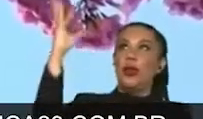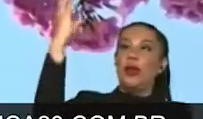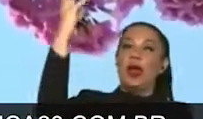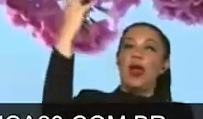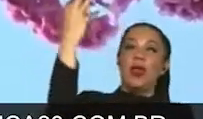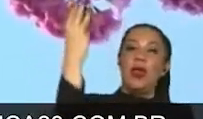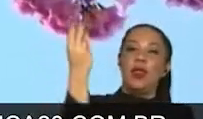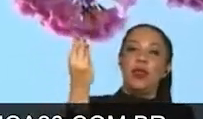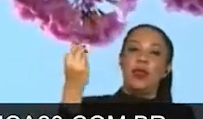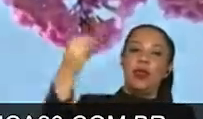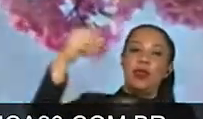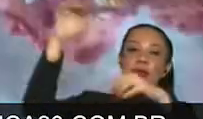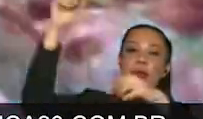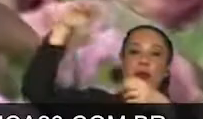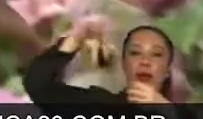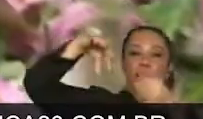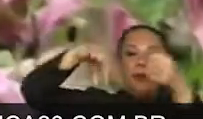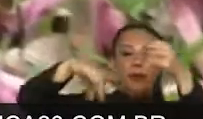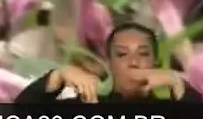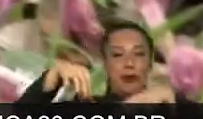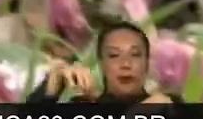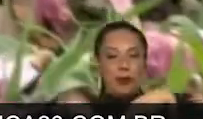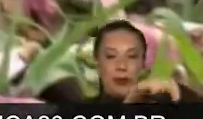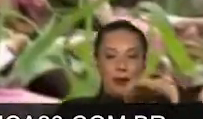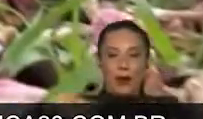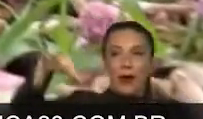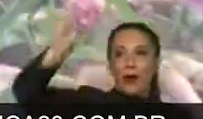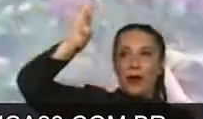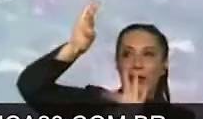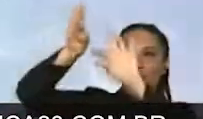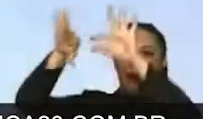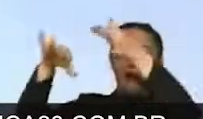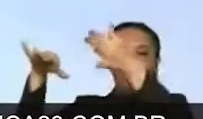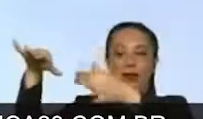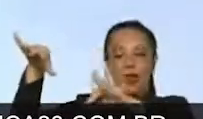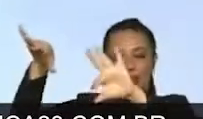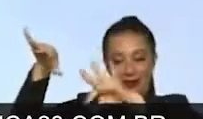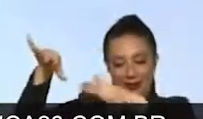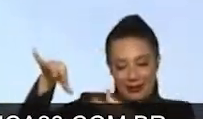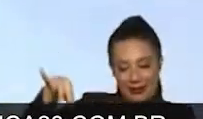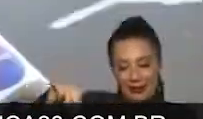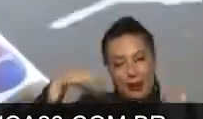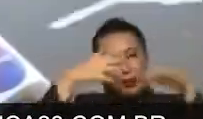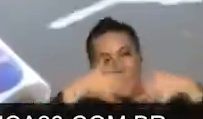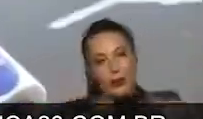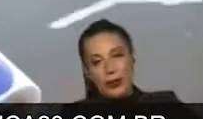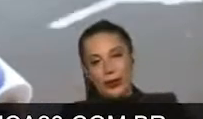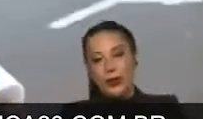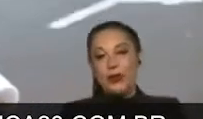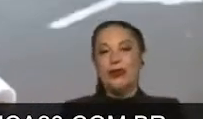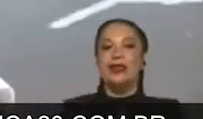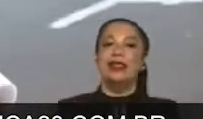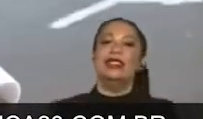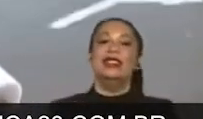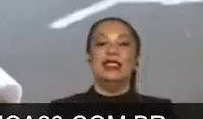caem, delicadamente, para formar um lindo tapete de pétalas. As sementes das vagens são dispersas pelo vento. Em poucos dias,